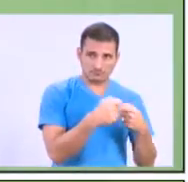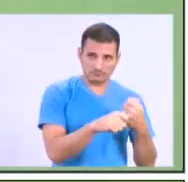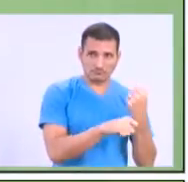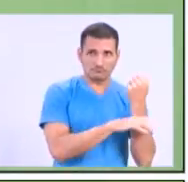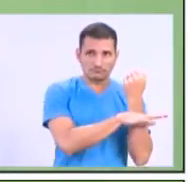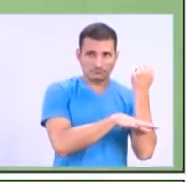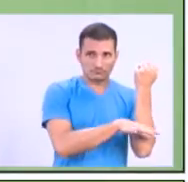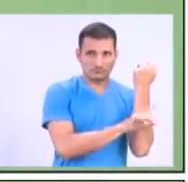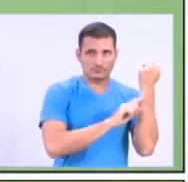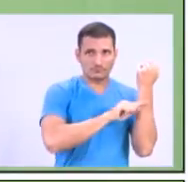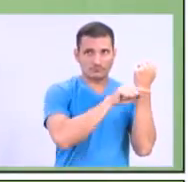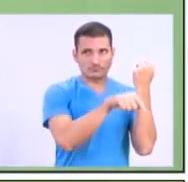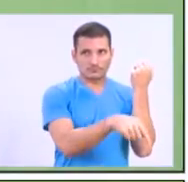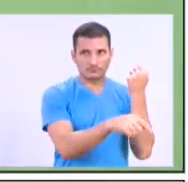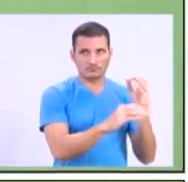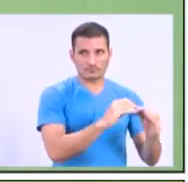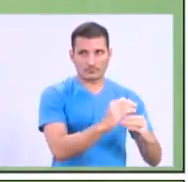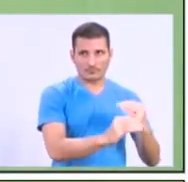de dados.